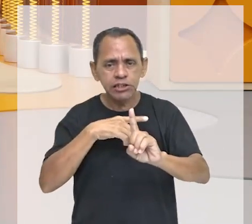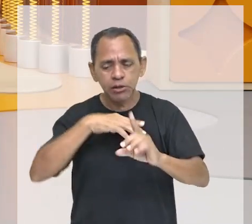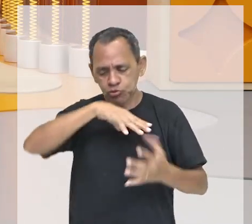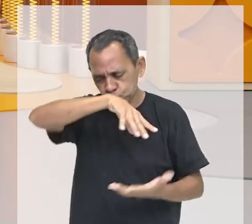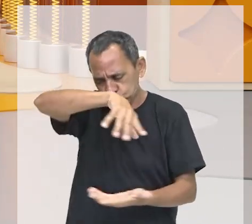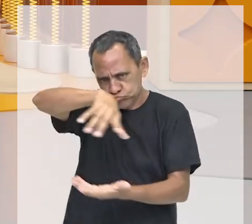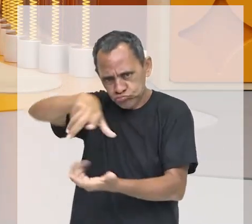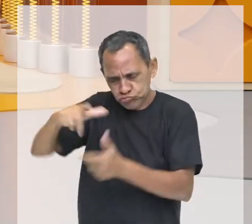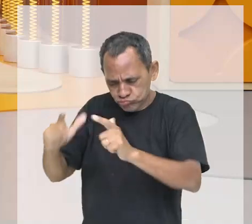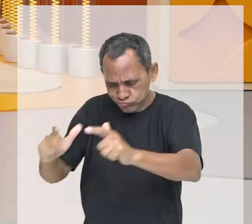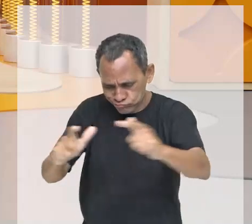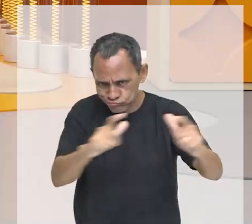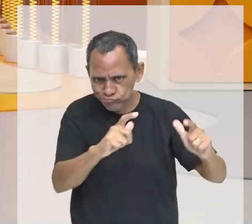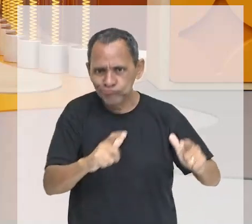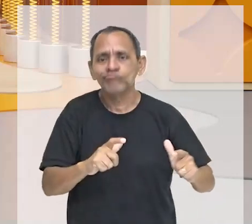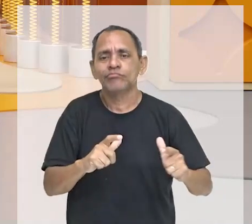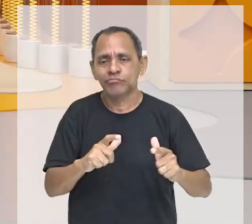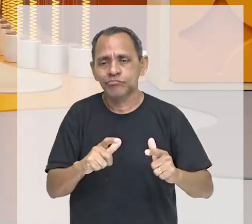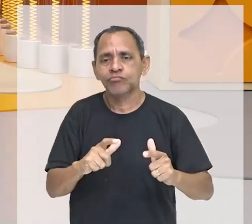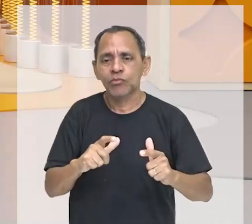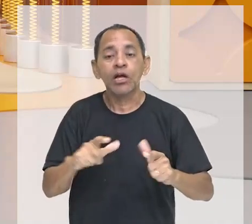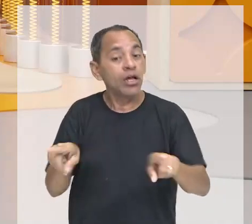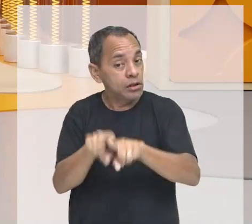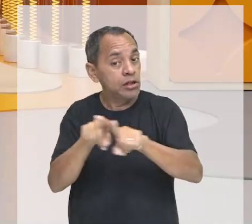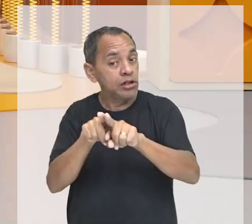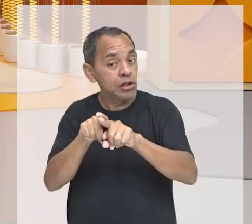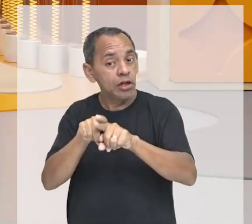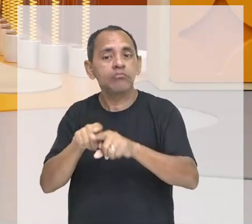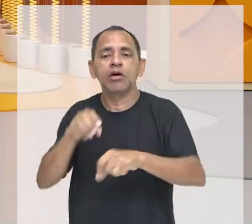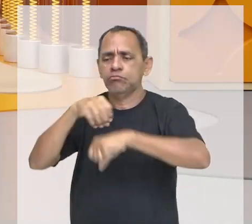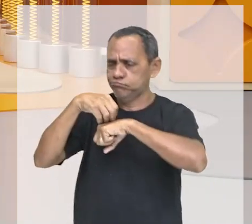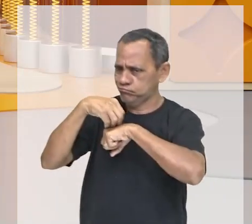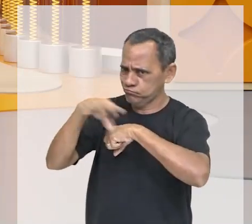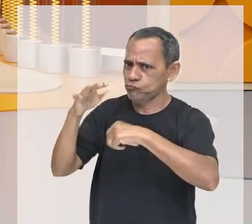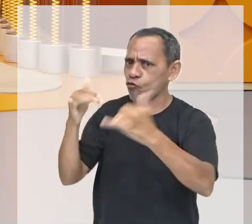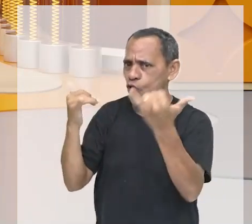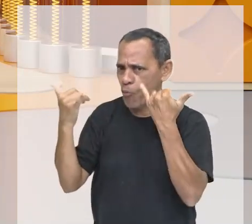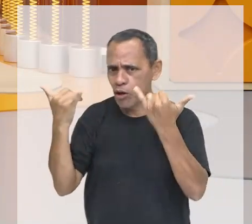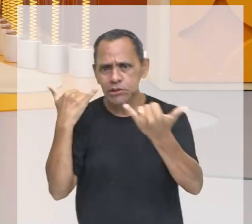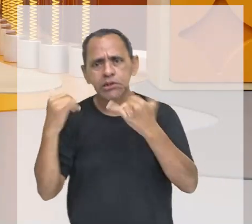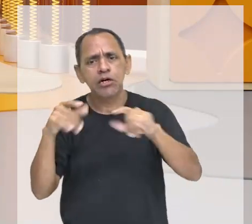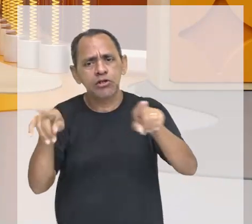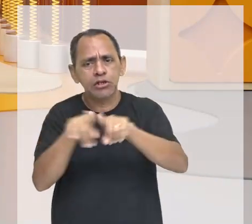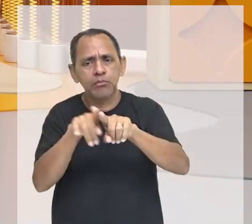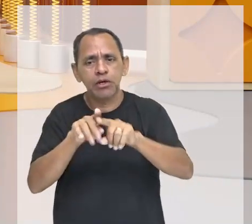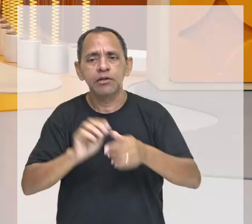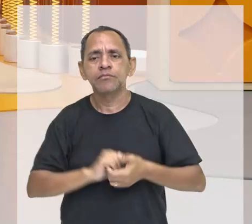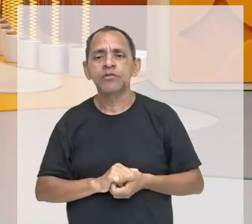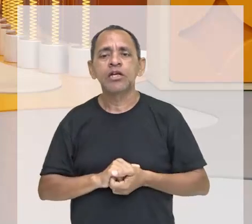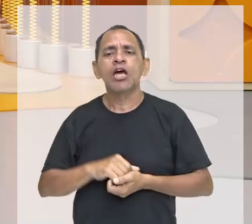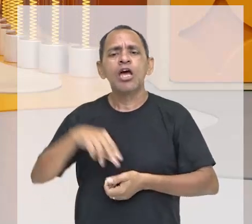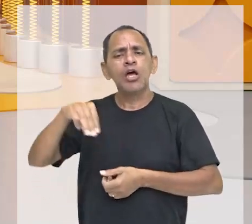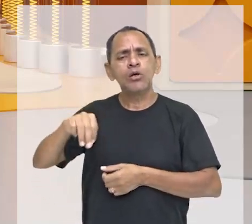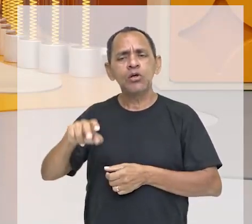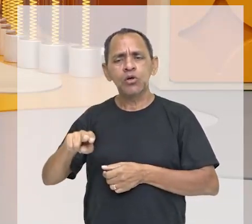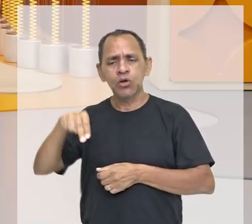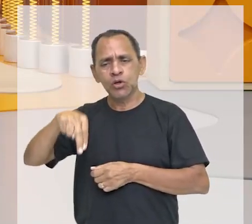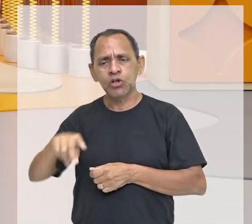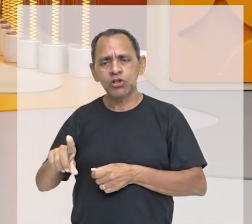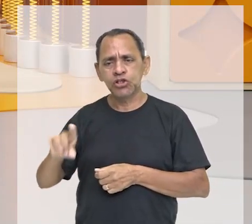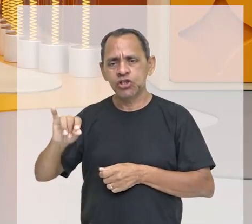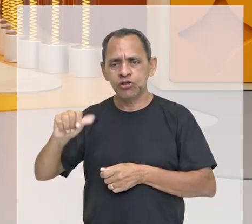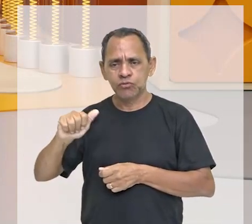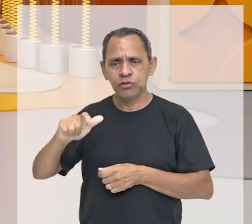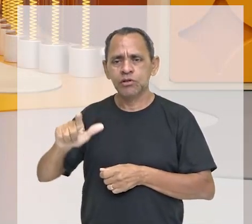lugares, influência que nós mandamos para o mundo também. Só que quando a gente fala em mundialização, a gente se refere